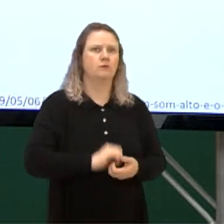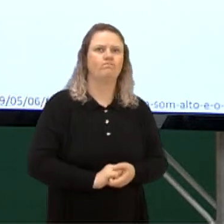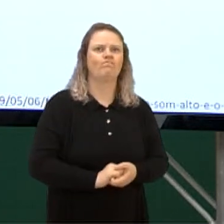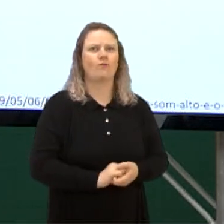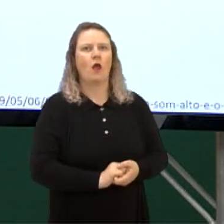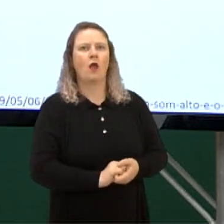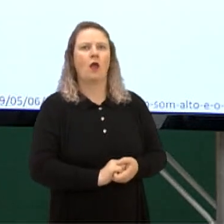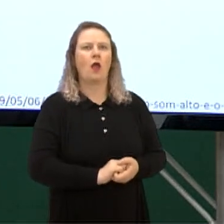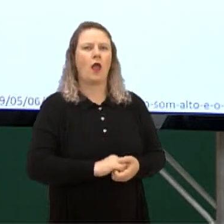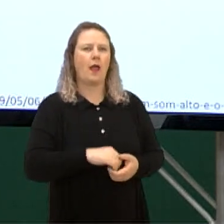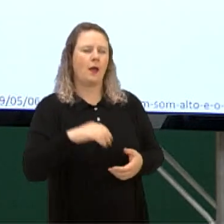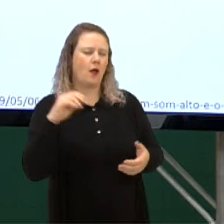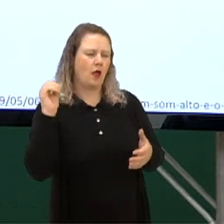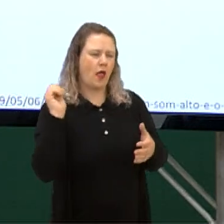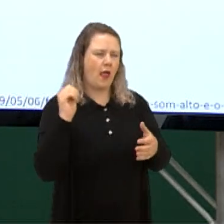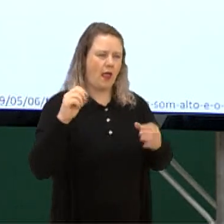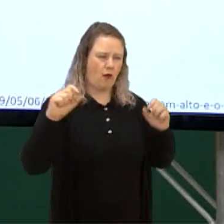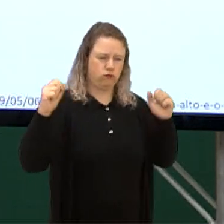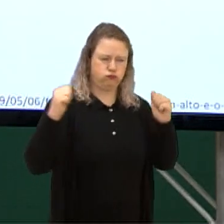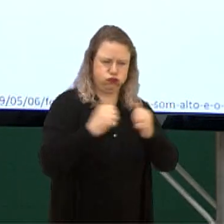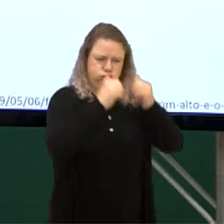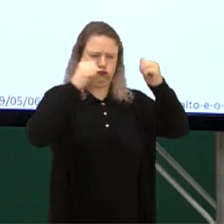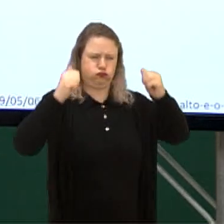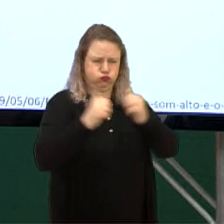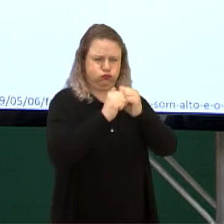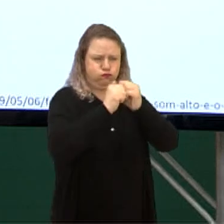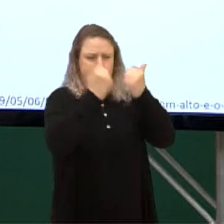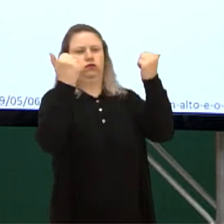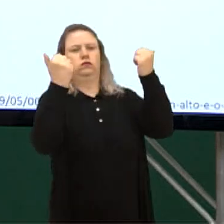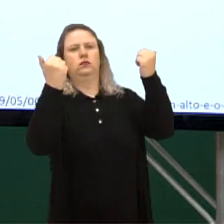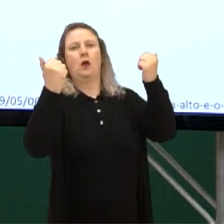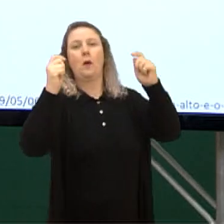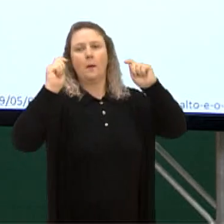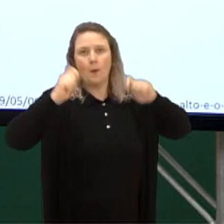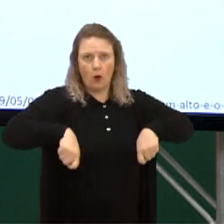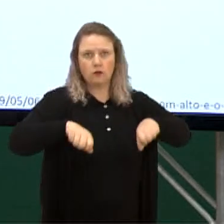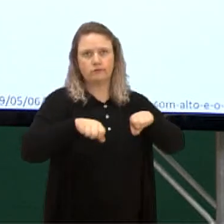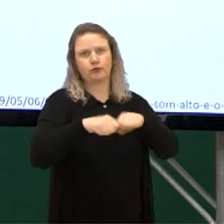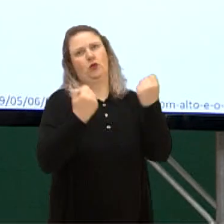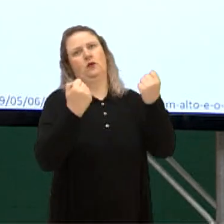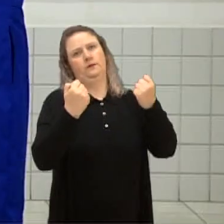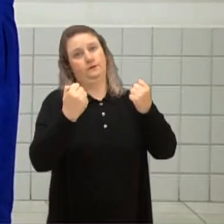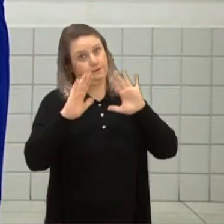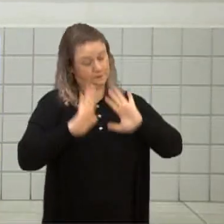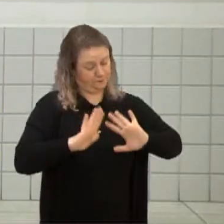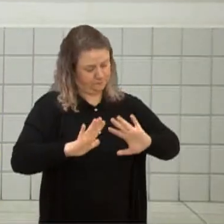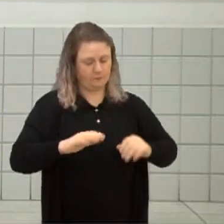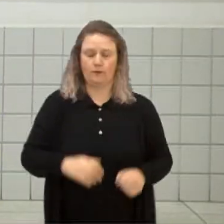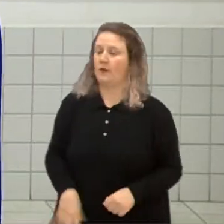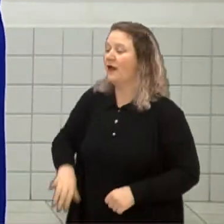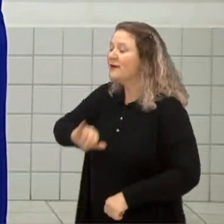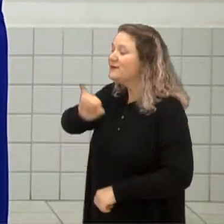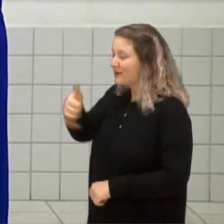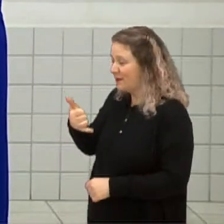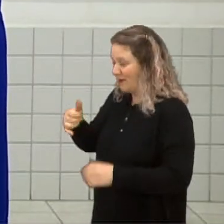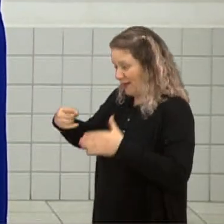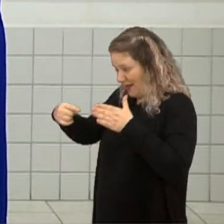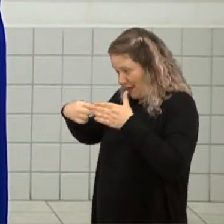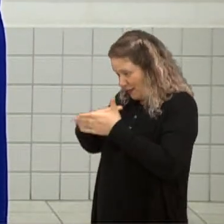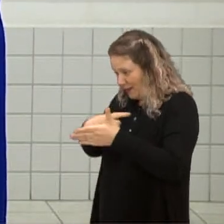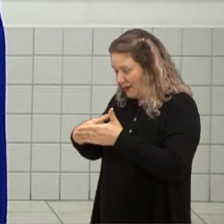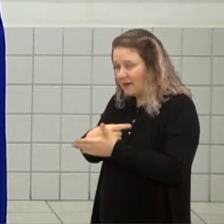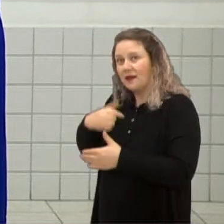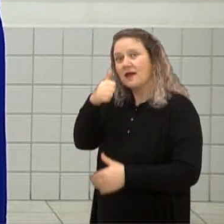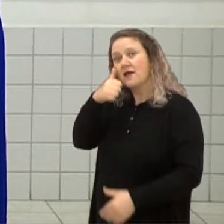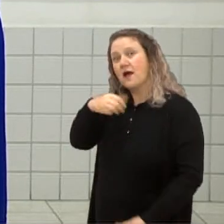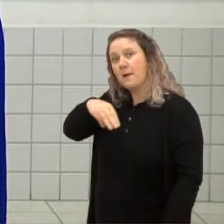coisa encostando e batendo nele e ele rasgar. Mas isso é um assunto que a gente vai falar daqui a pouquinho. Então vamos aproveitar a pergunta da Maria Auxiliadora,